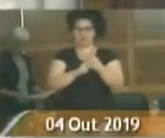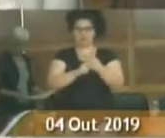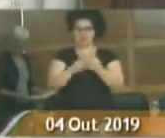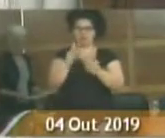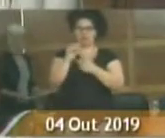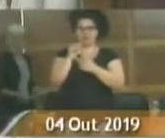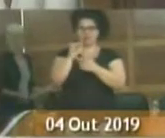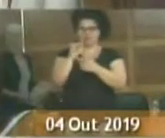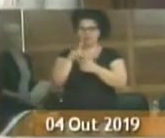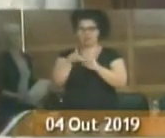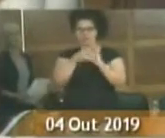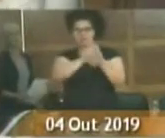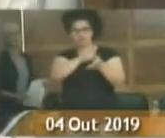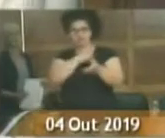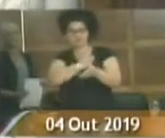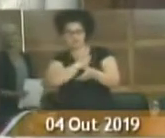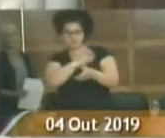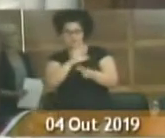acho que ele fugiu.